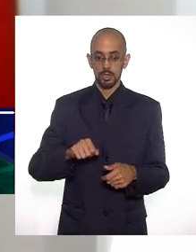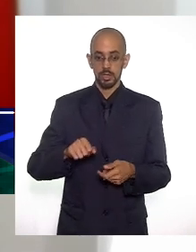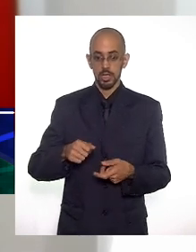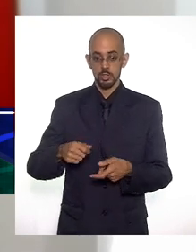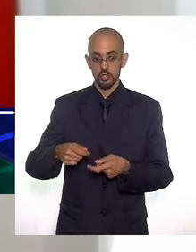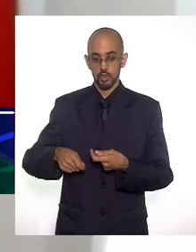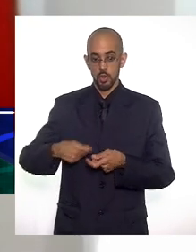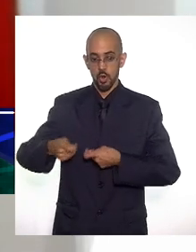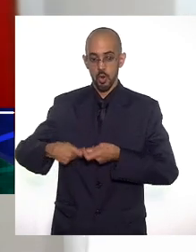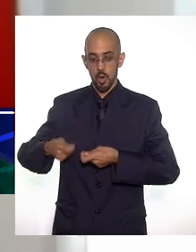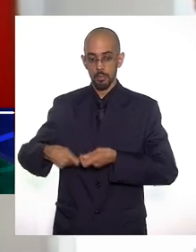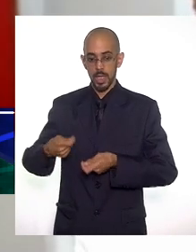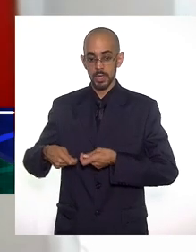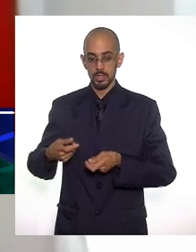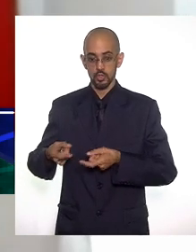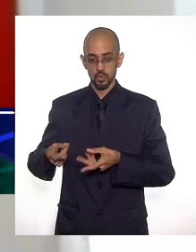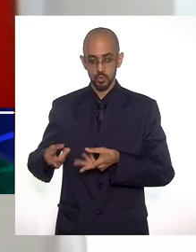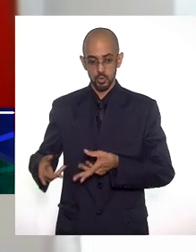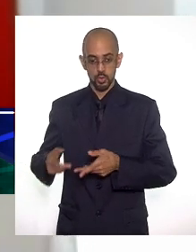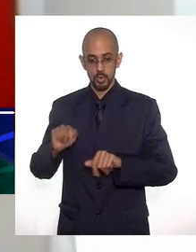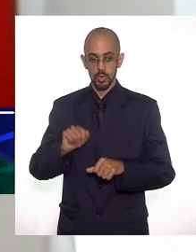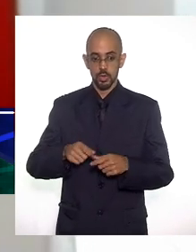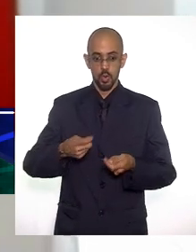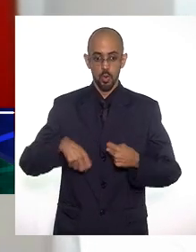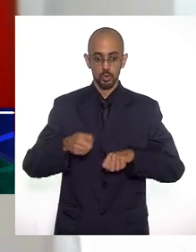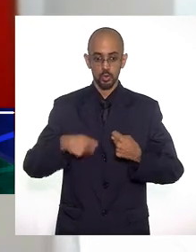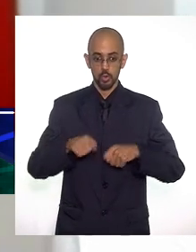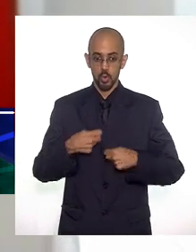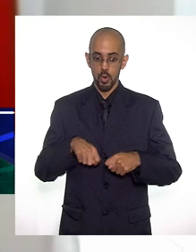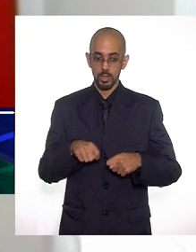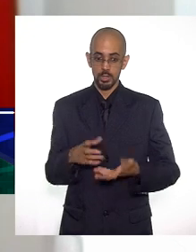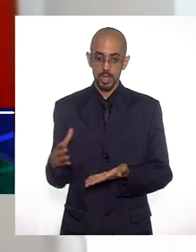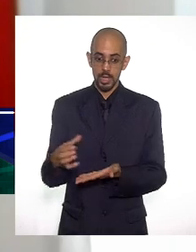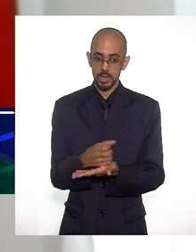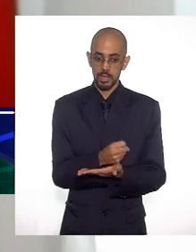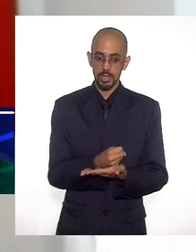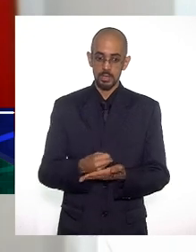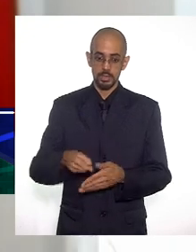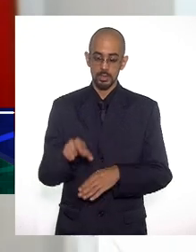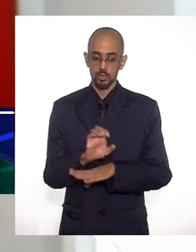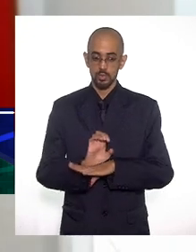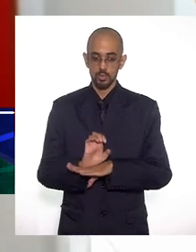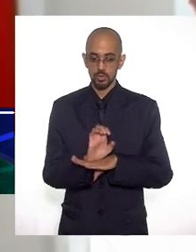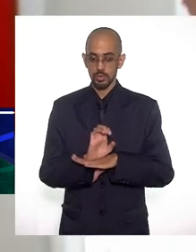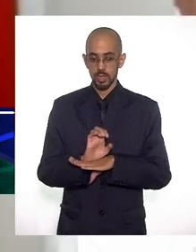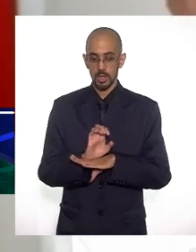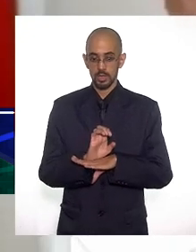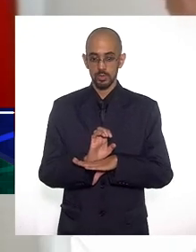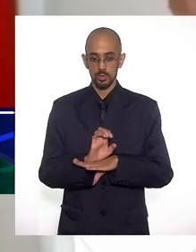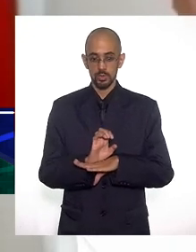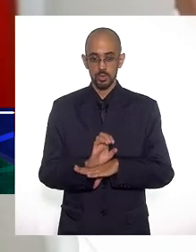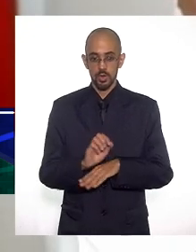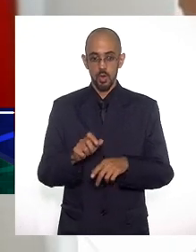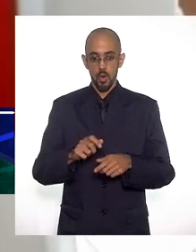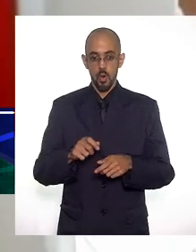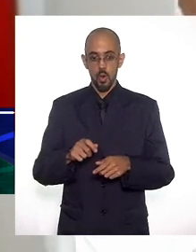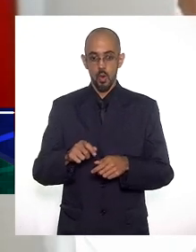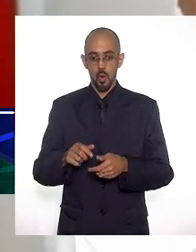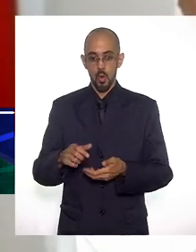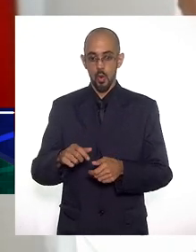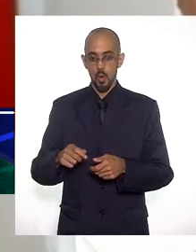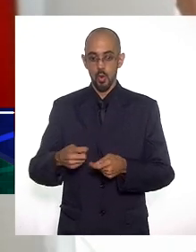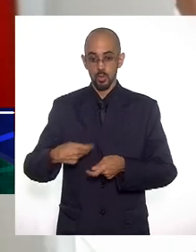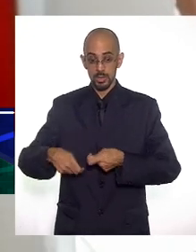de Tributação, Controle da Arrecadação Estadual, Fiscalização dos Tributos Estaduais, de Orçamento, Finanças, Fiscalização Financeira